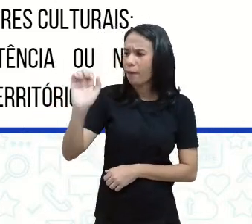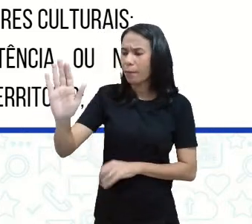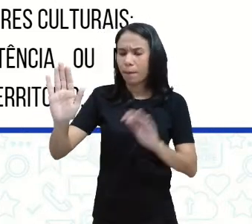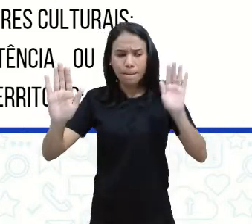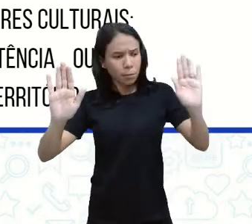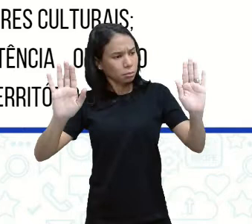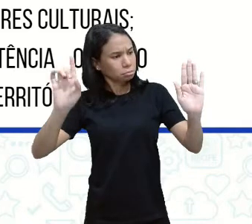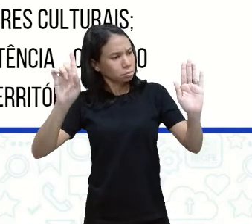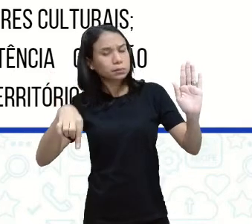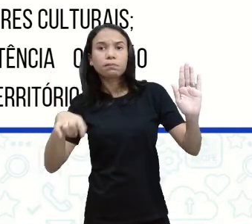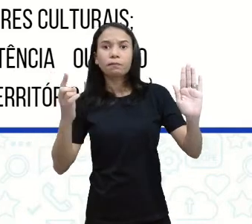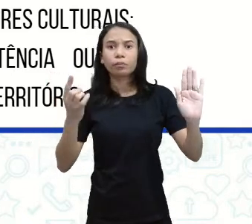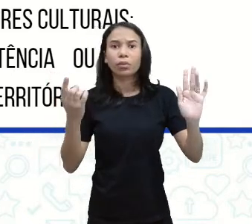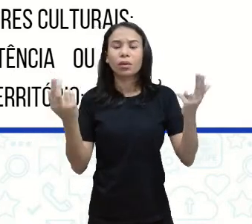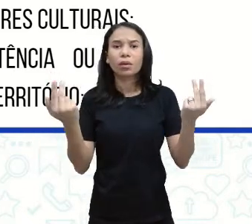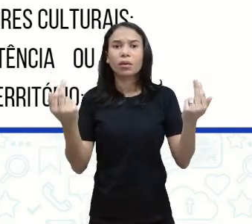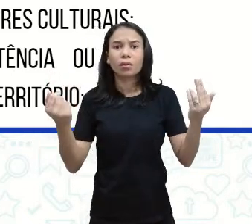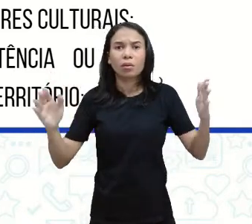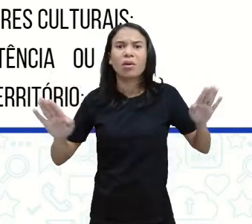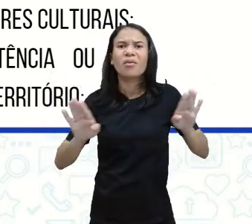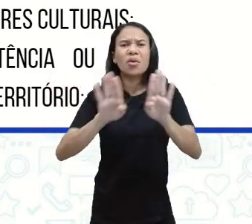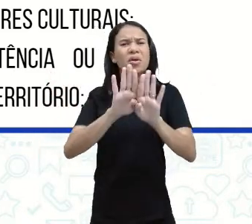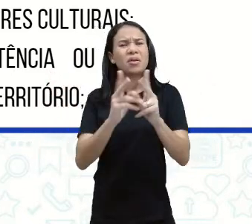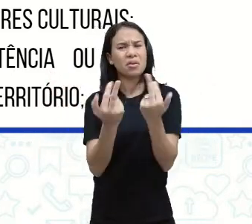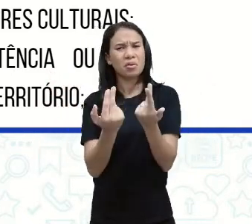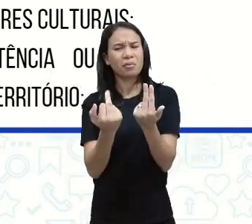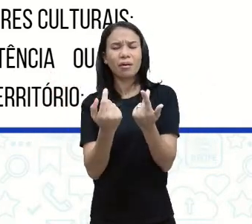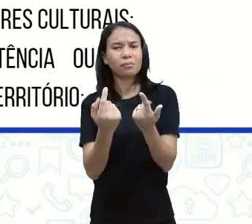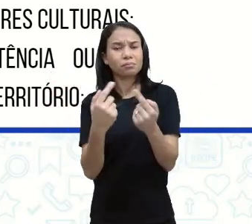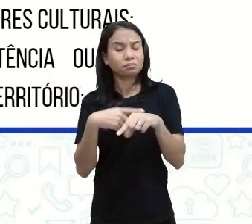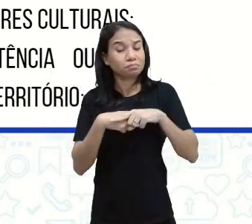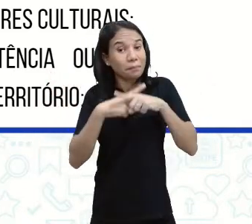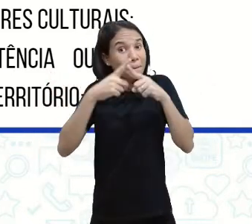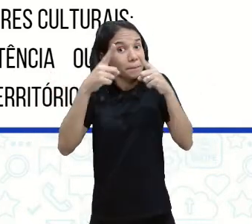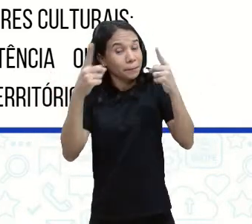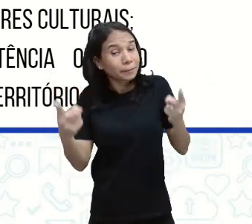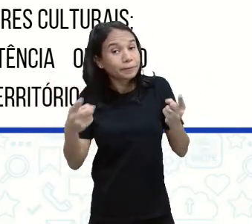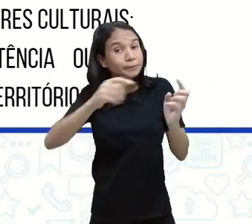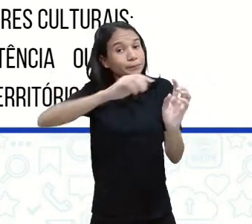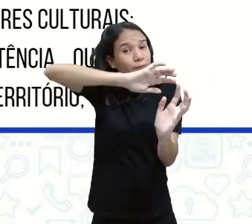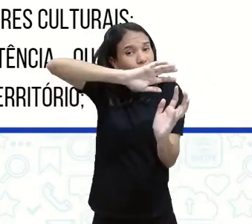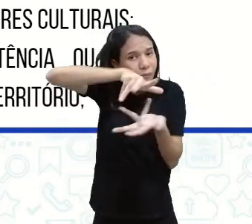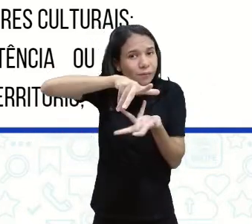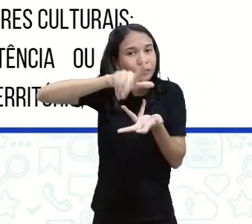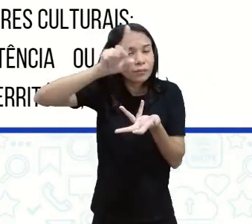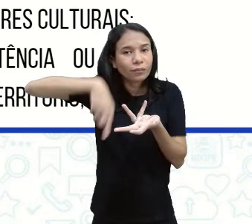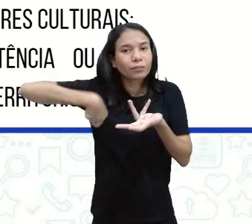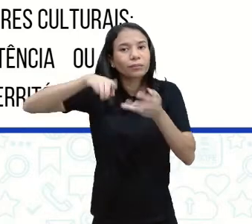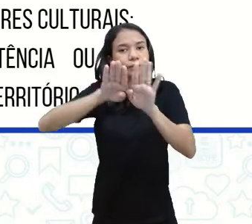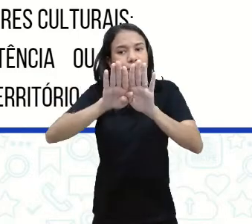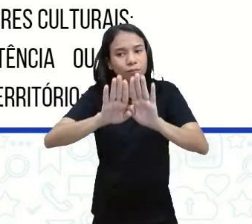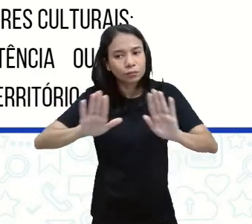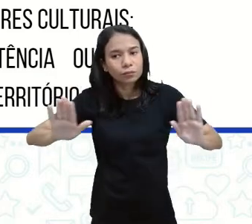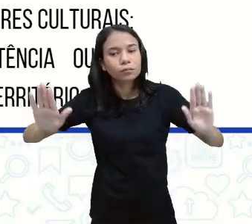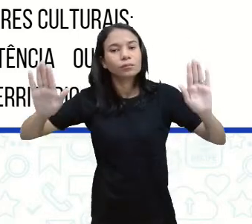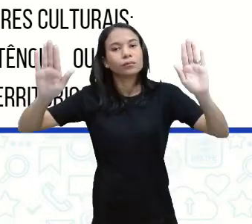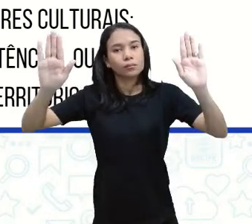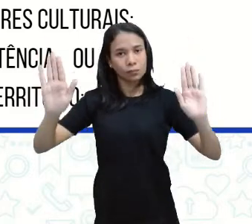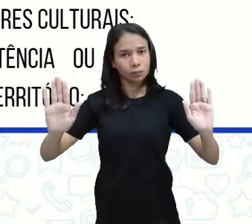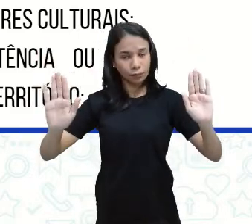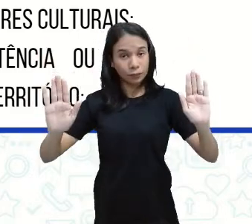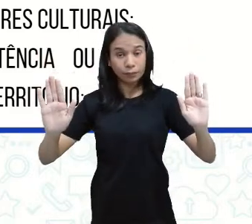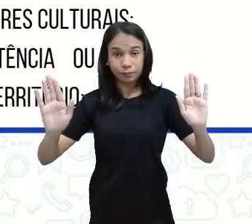são tidos como sinônimos, só que para a geografia, eles